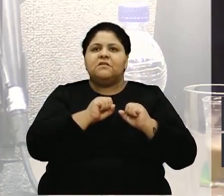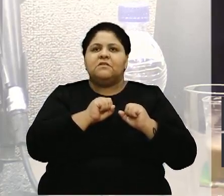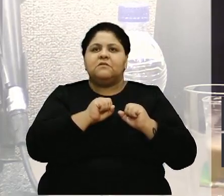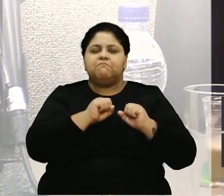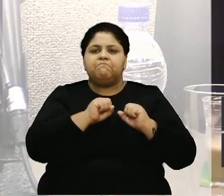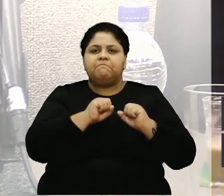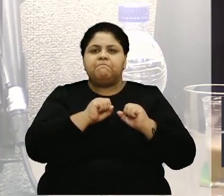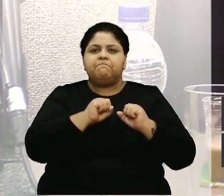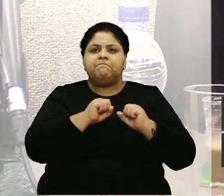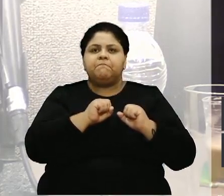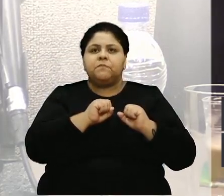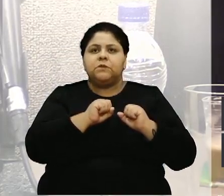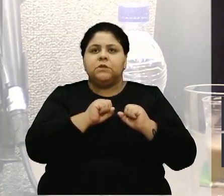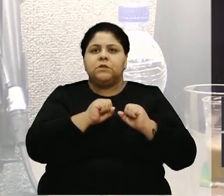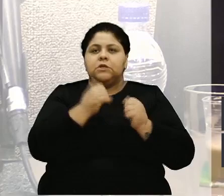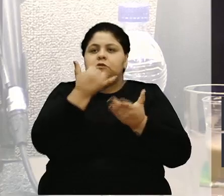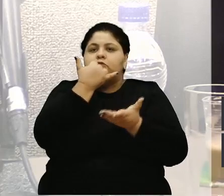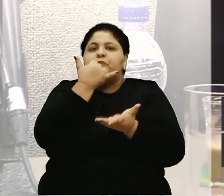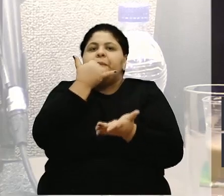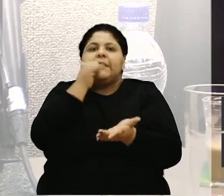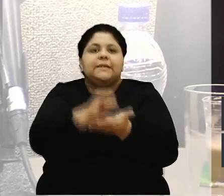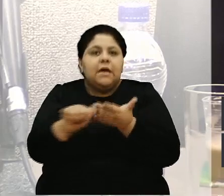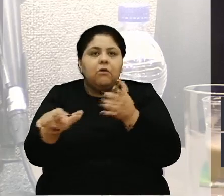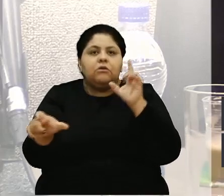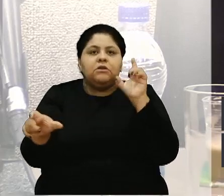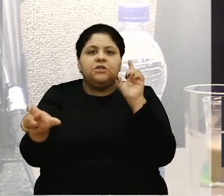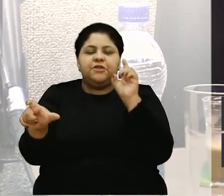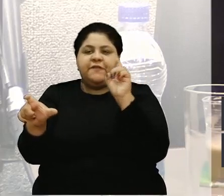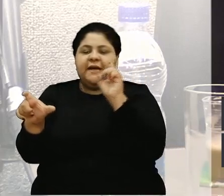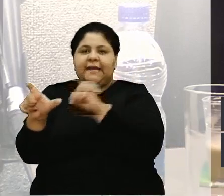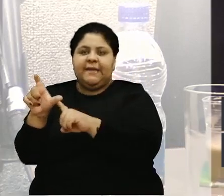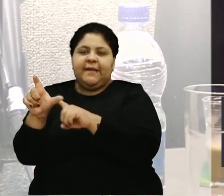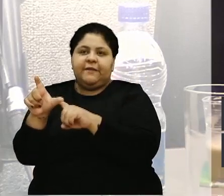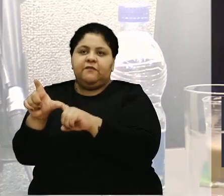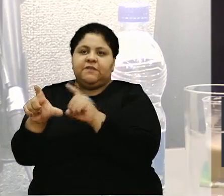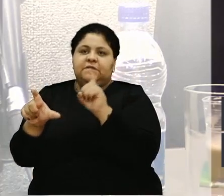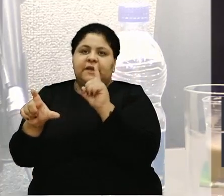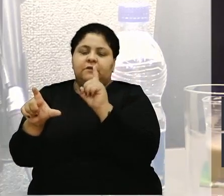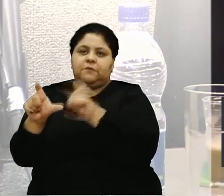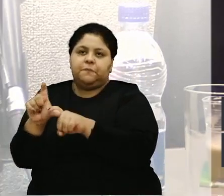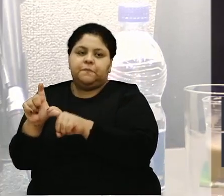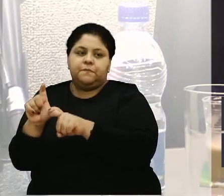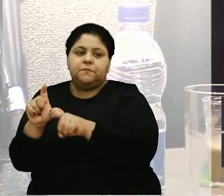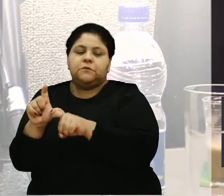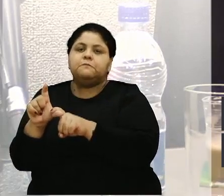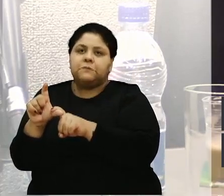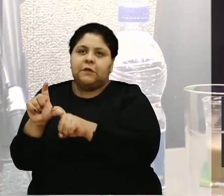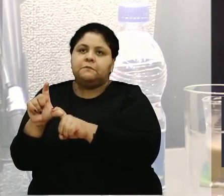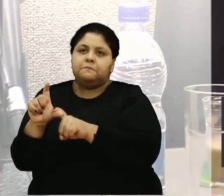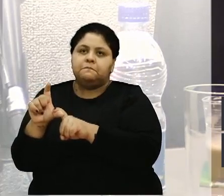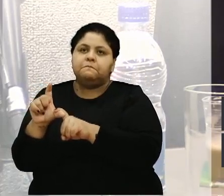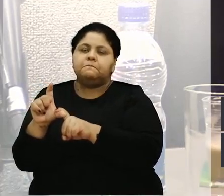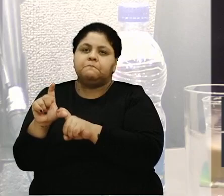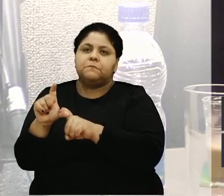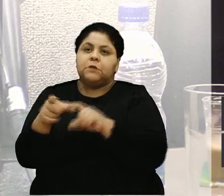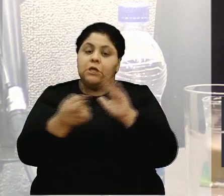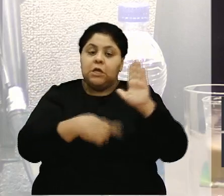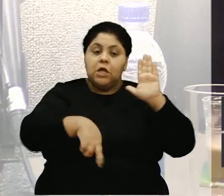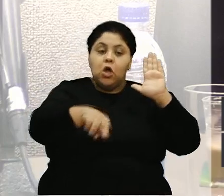tido, né, o perdão dessa dívida, poder ter investido em recuperar